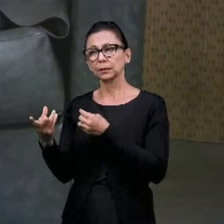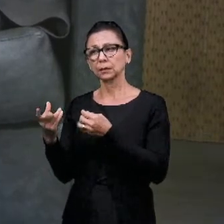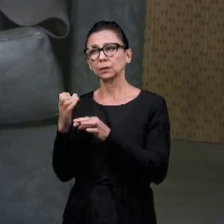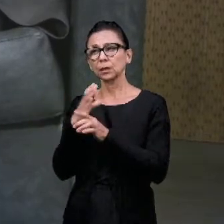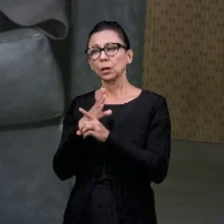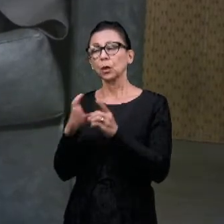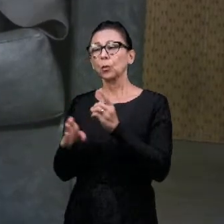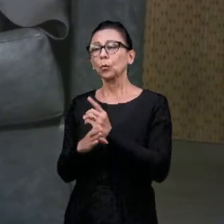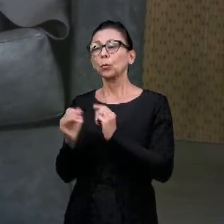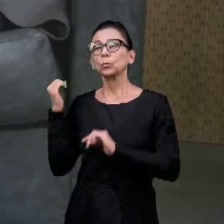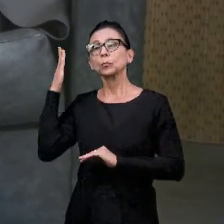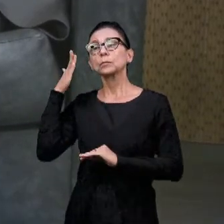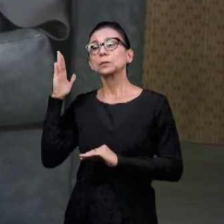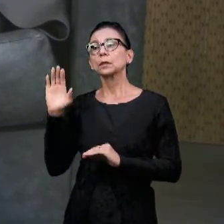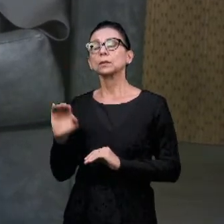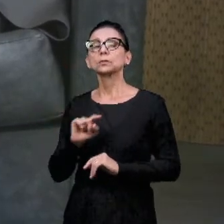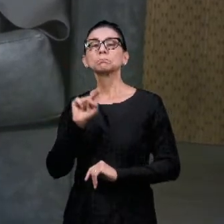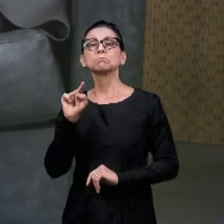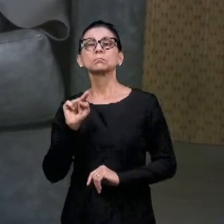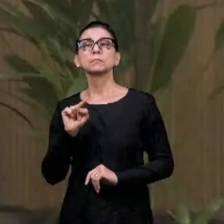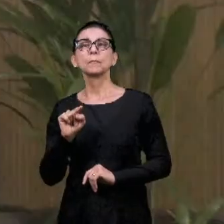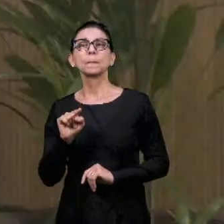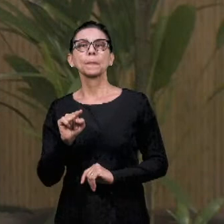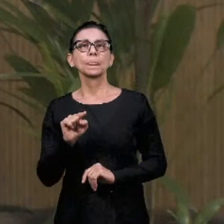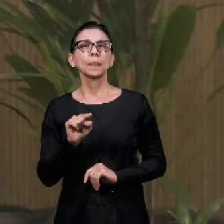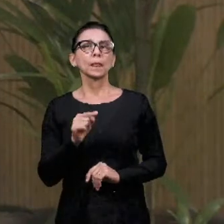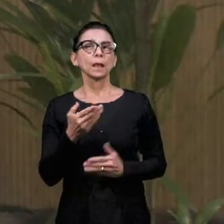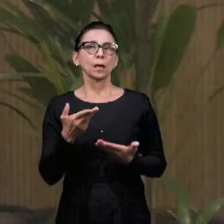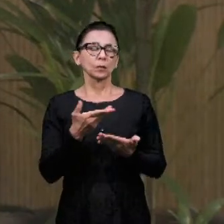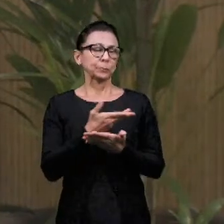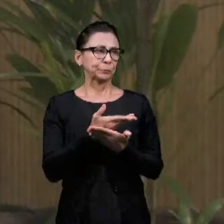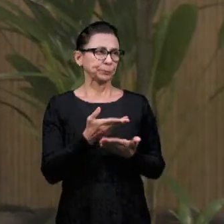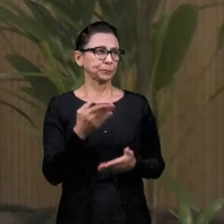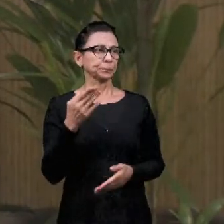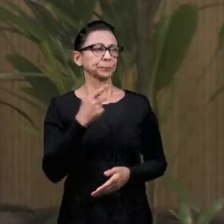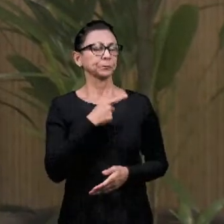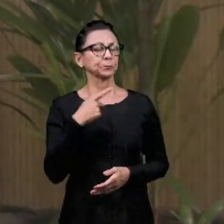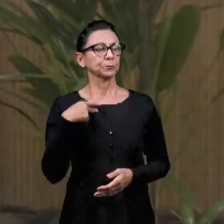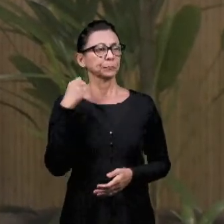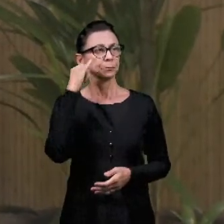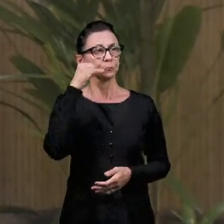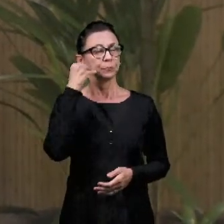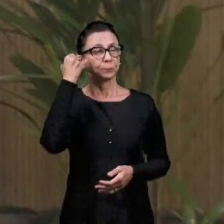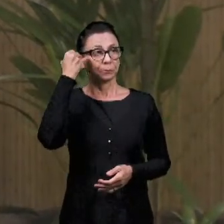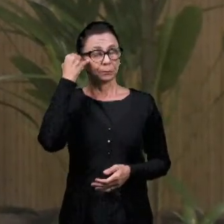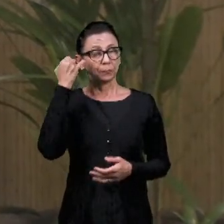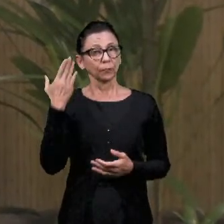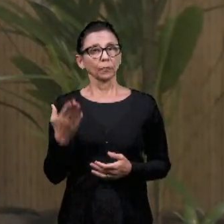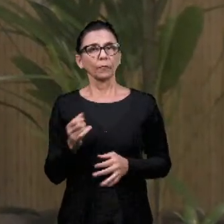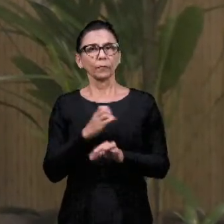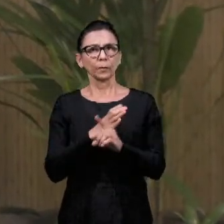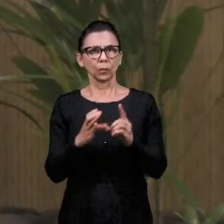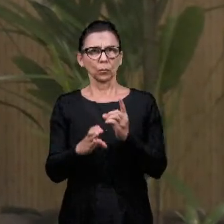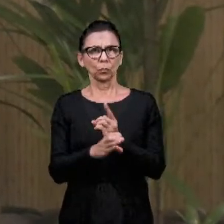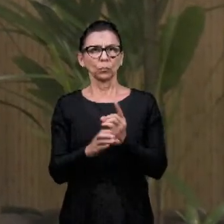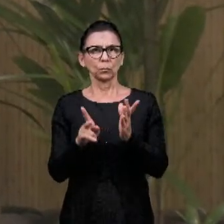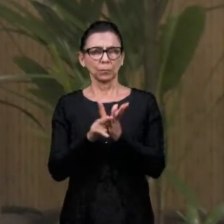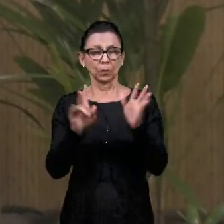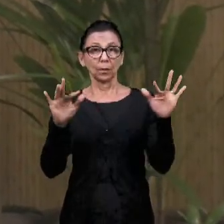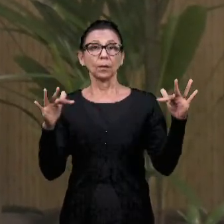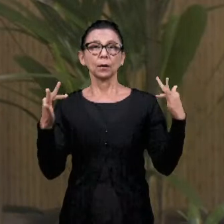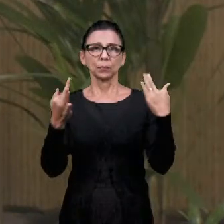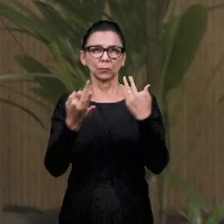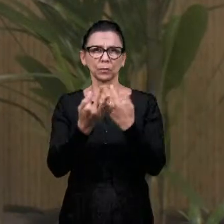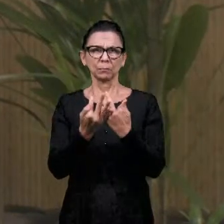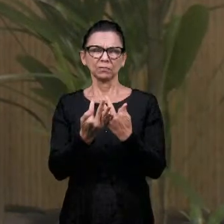pouquinho. Perfeitamente. Pastor Josias e irmãos, o culto da família já deve ter sido